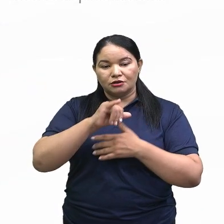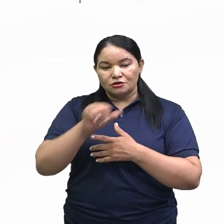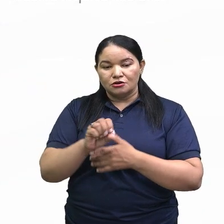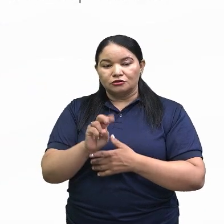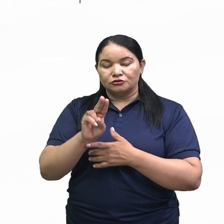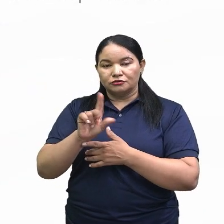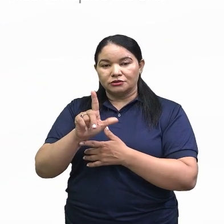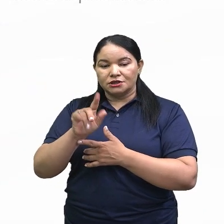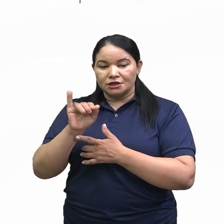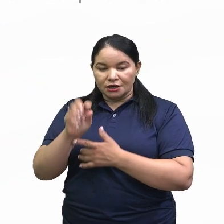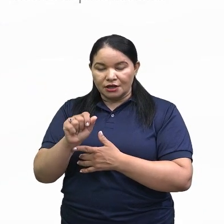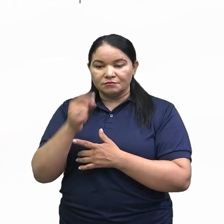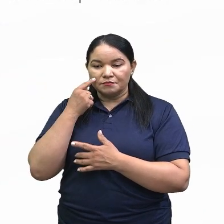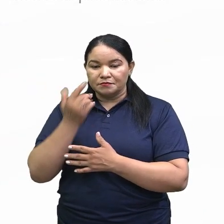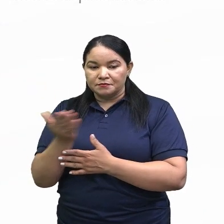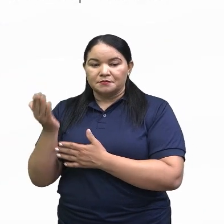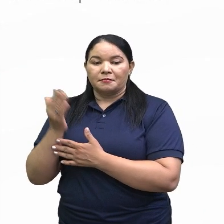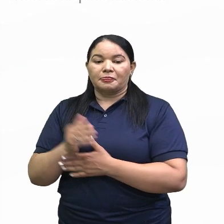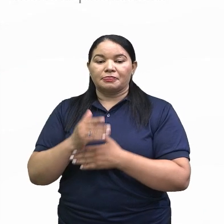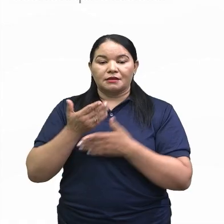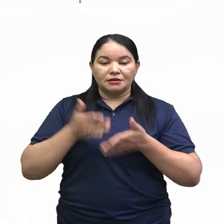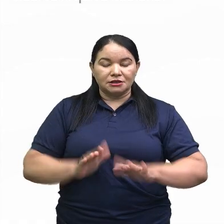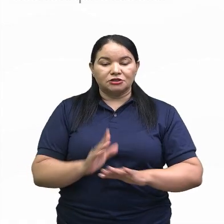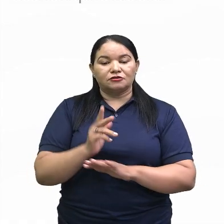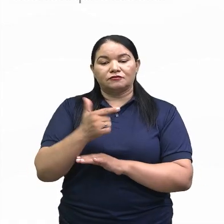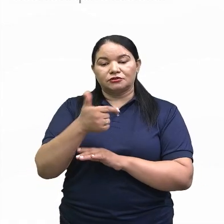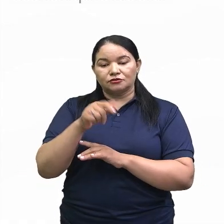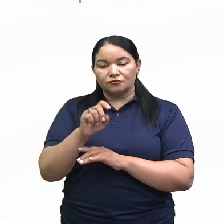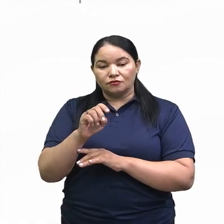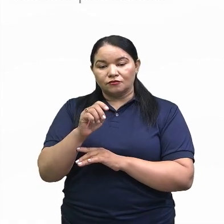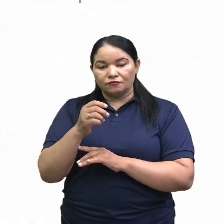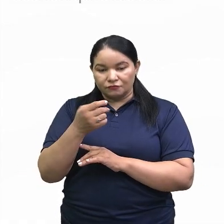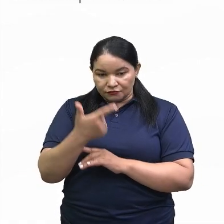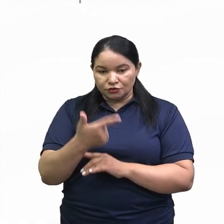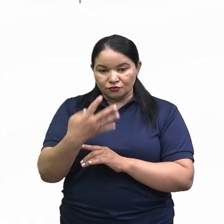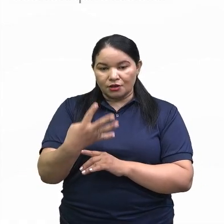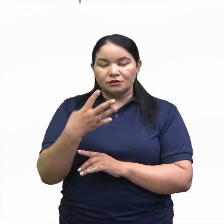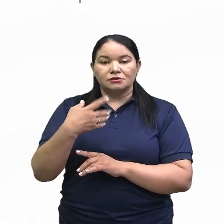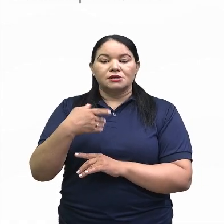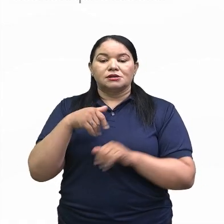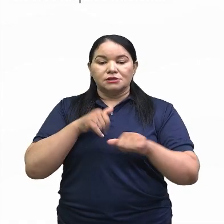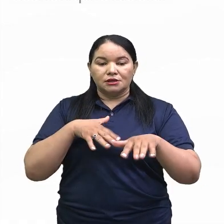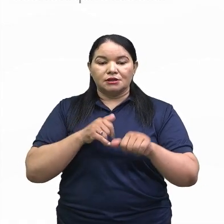Lopes de Almeida. Nasceu em 24 de setembro de